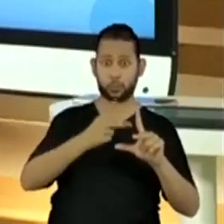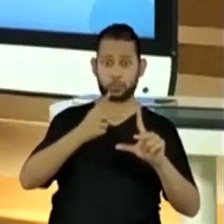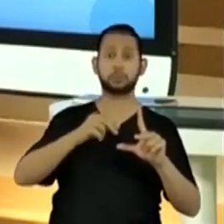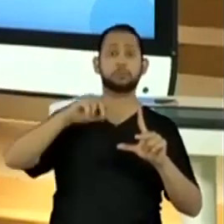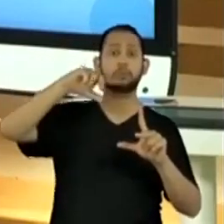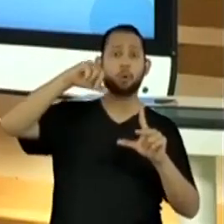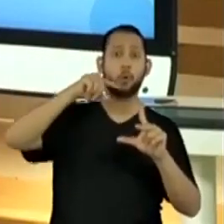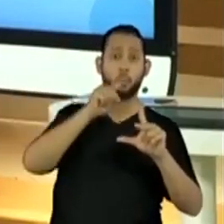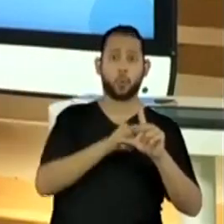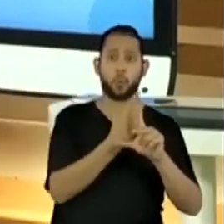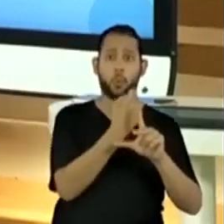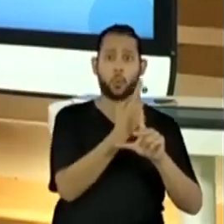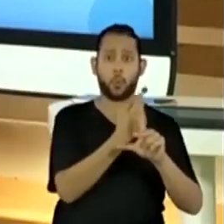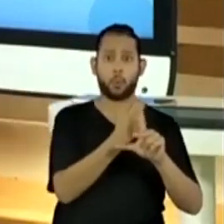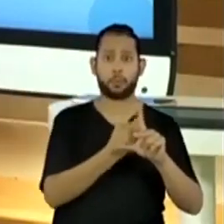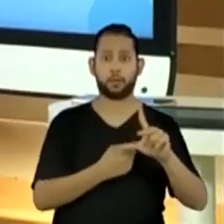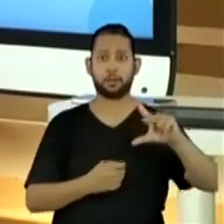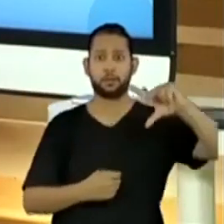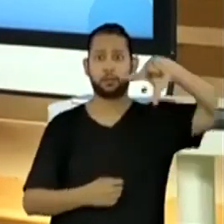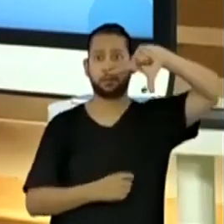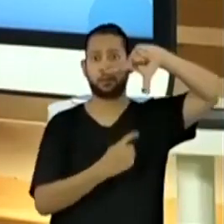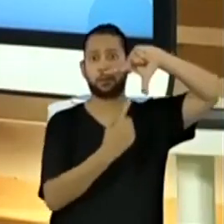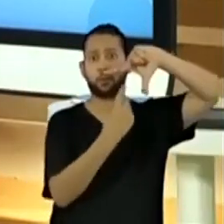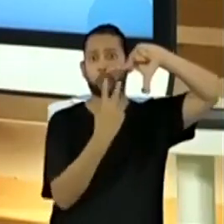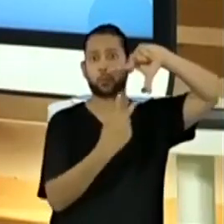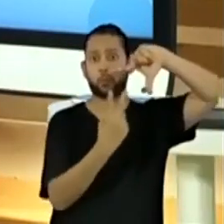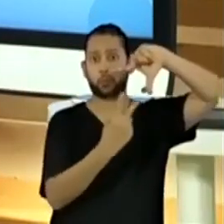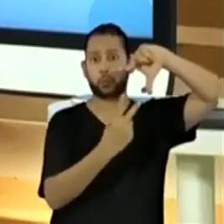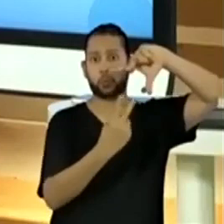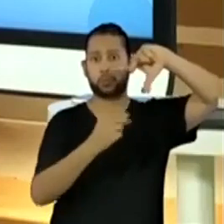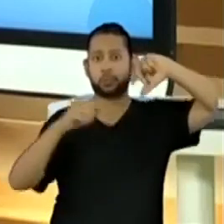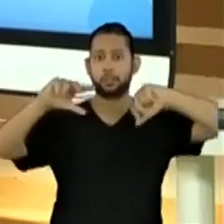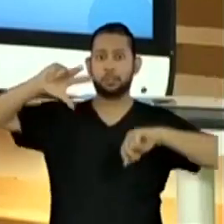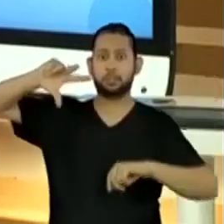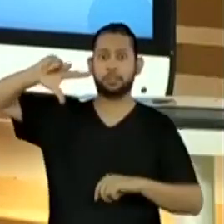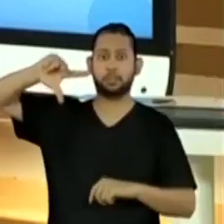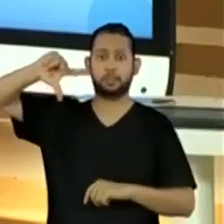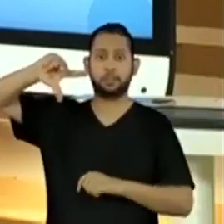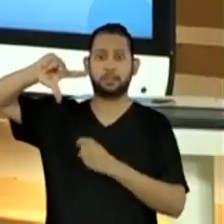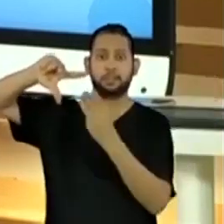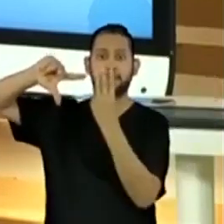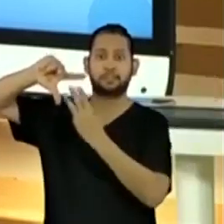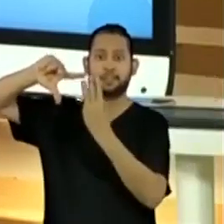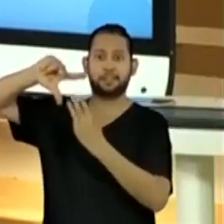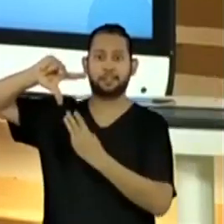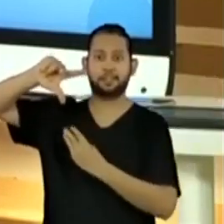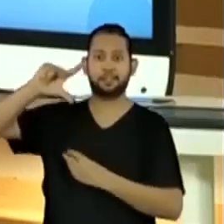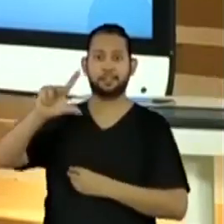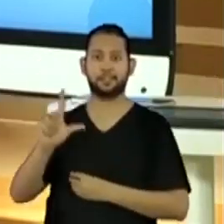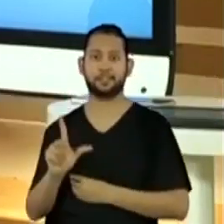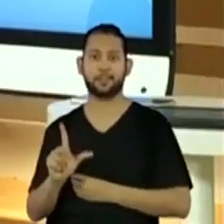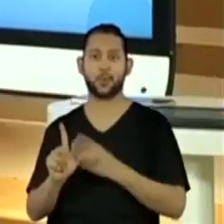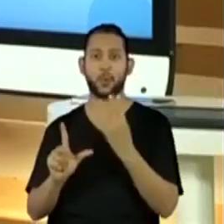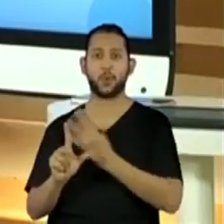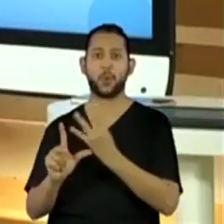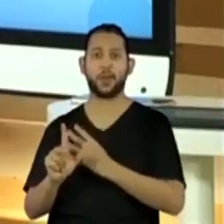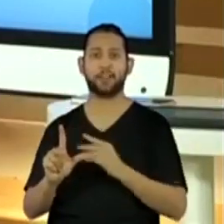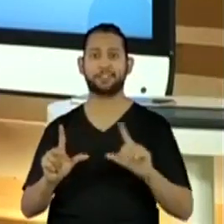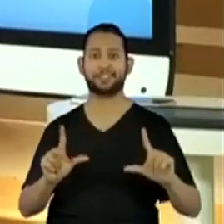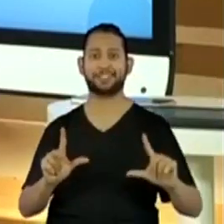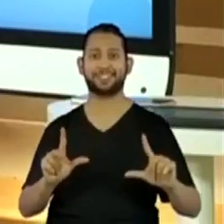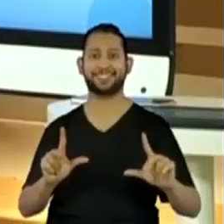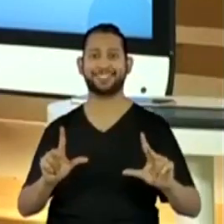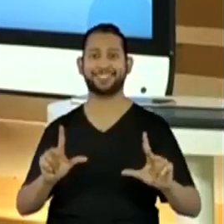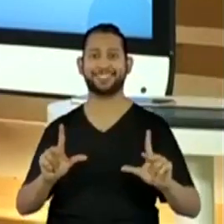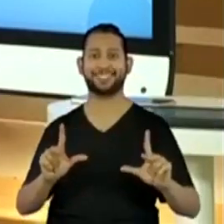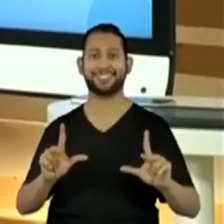observar, essa face aqui não é um quadrado? De cada pontinha desse quadrado vai descer também uma aresta.